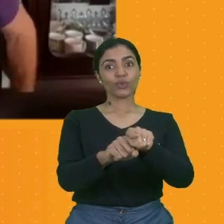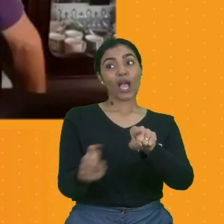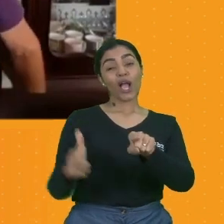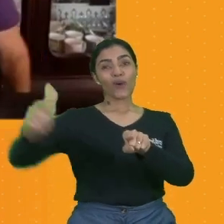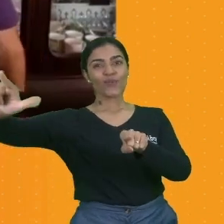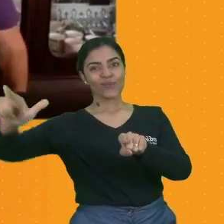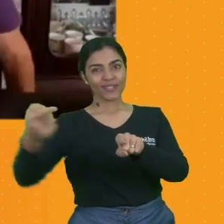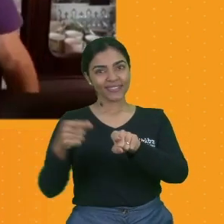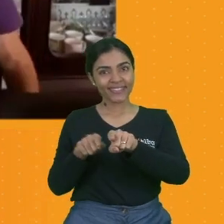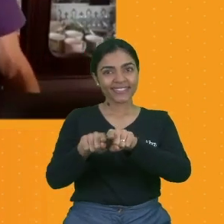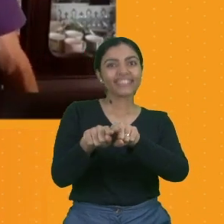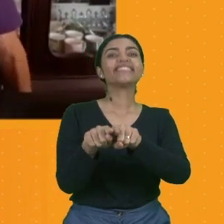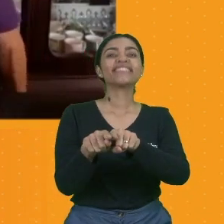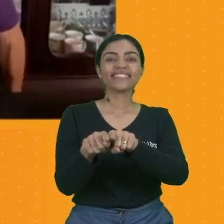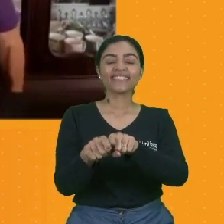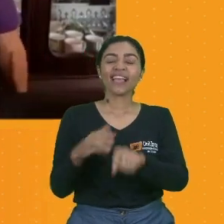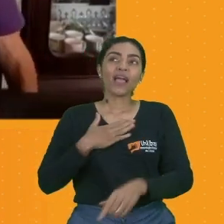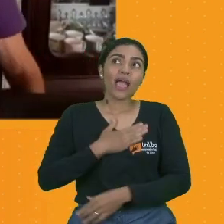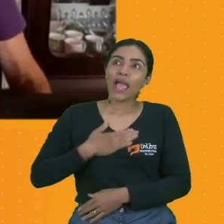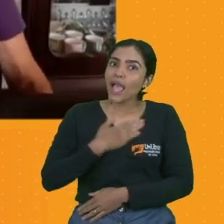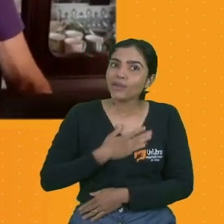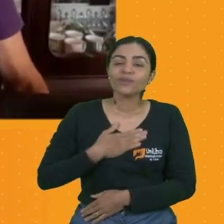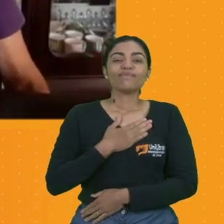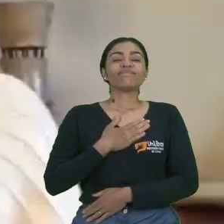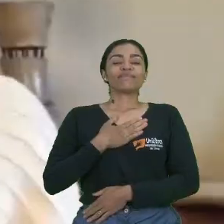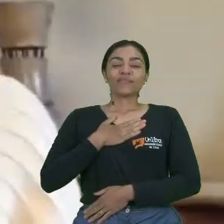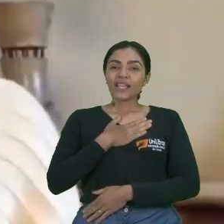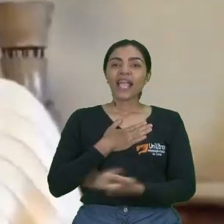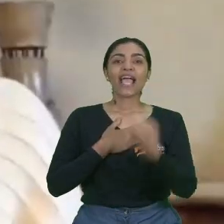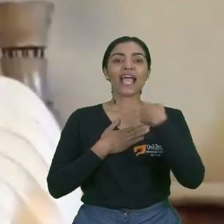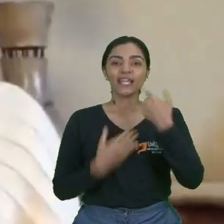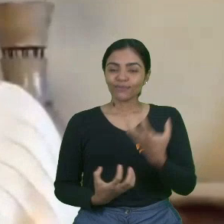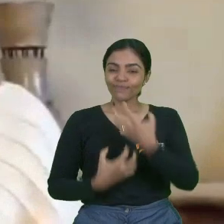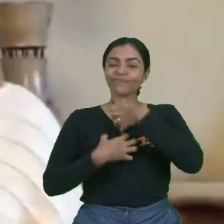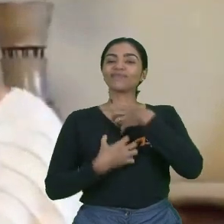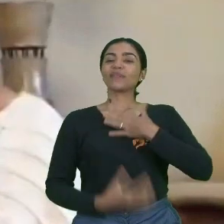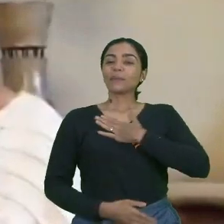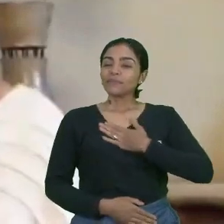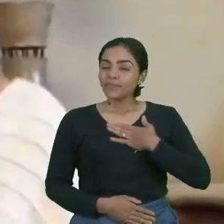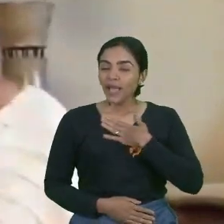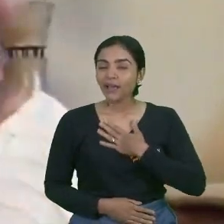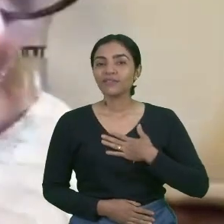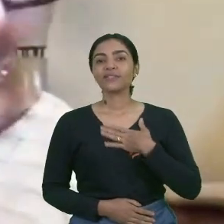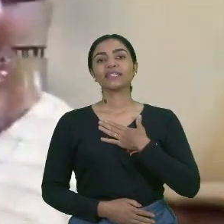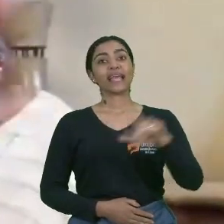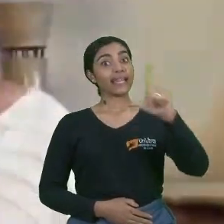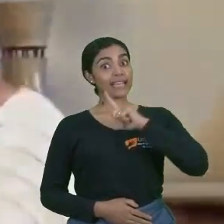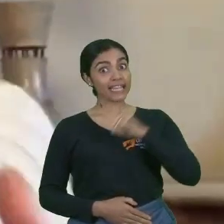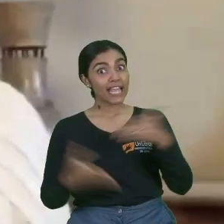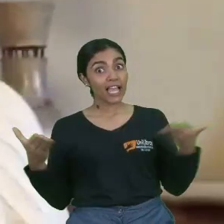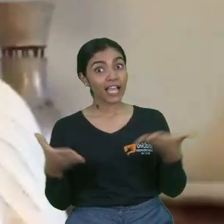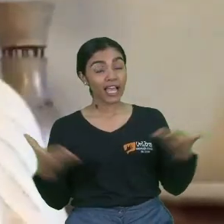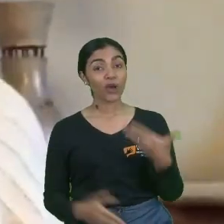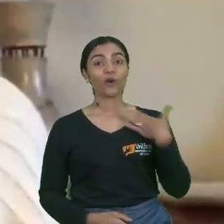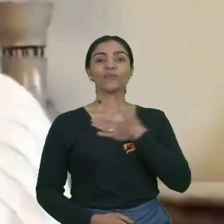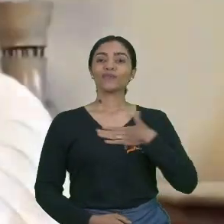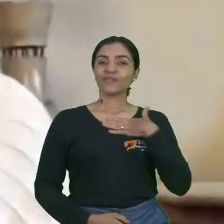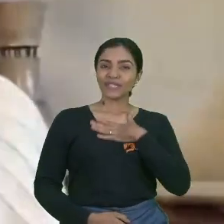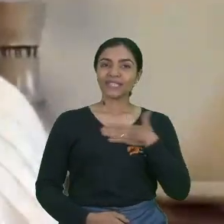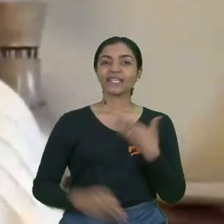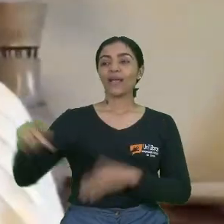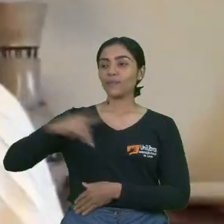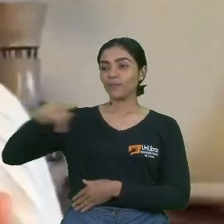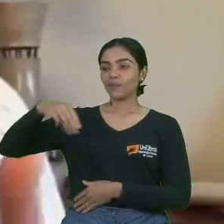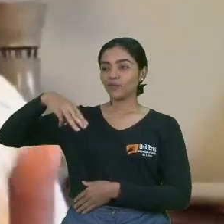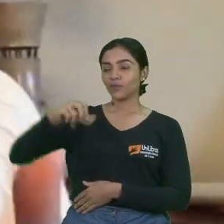é muito eu tive esse privilégio então eu tive o privilégio tenho esse privilégio ou professora